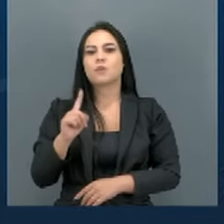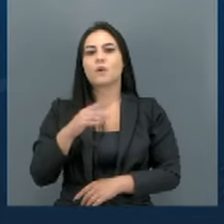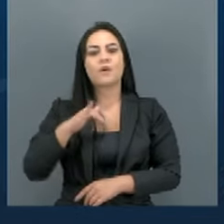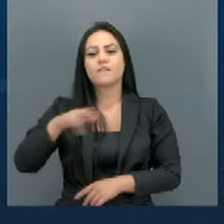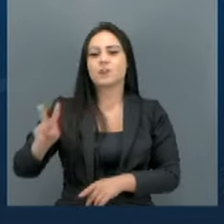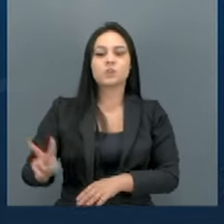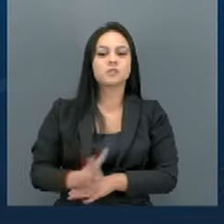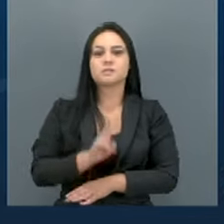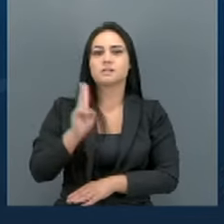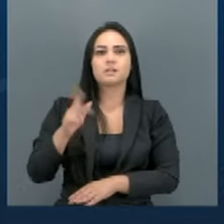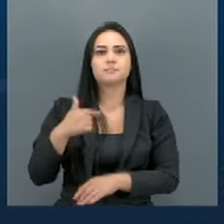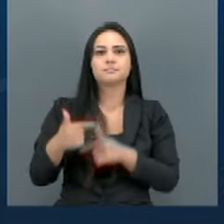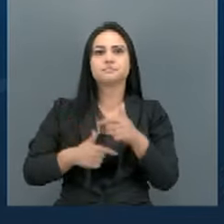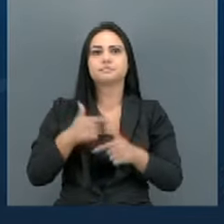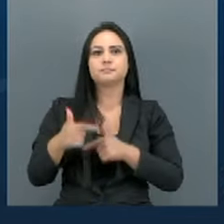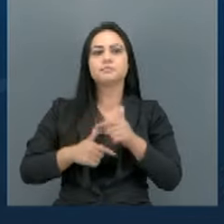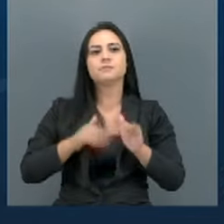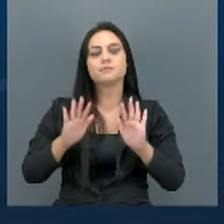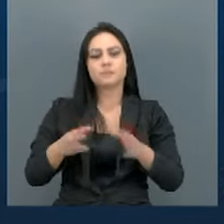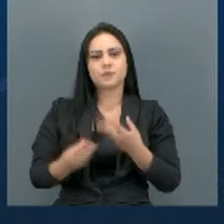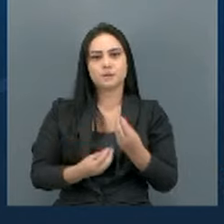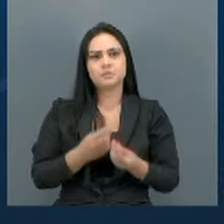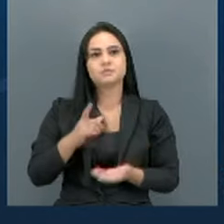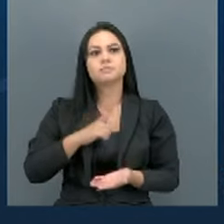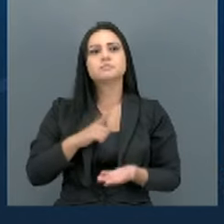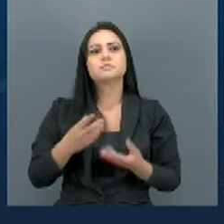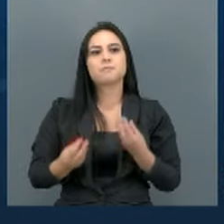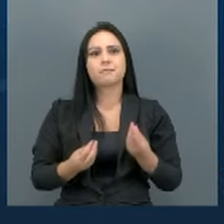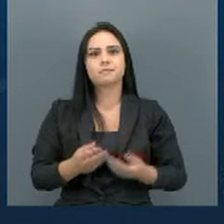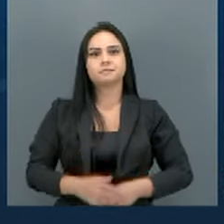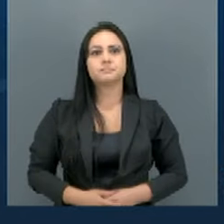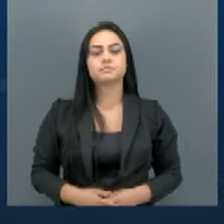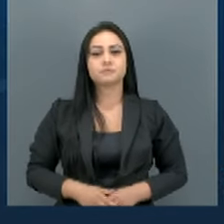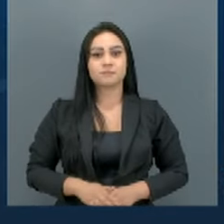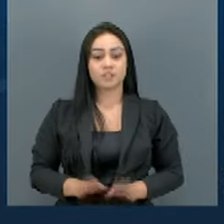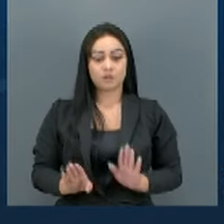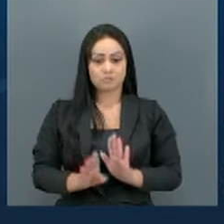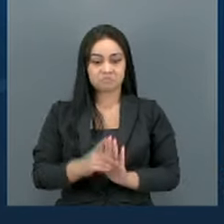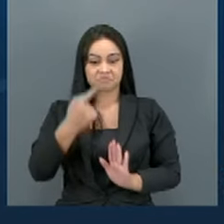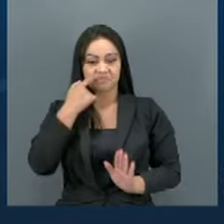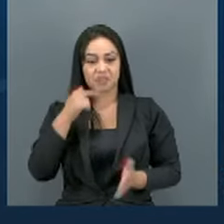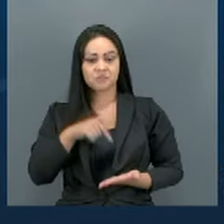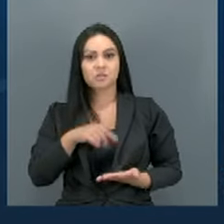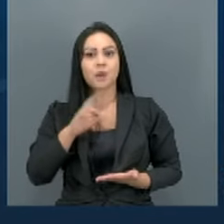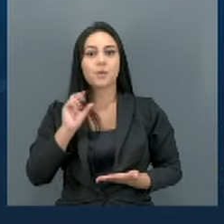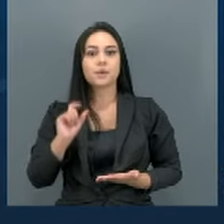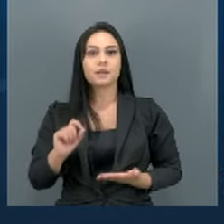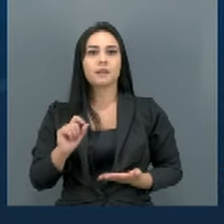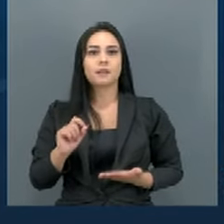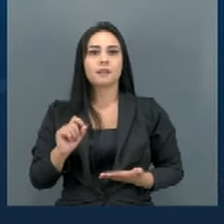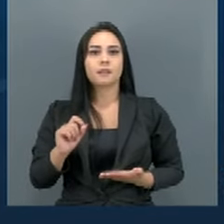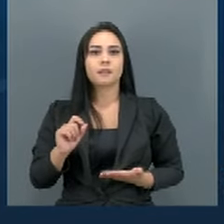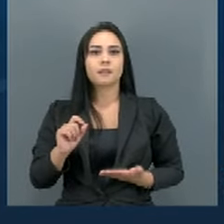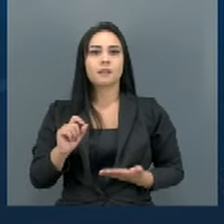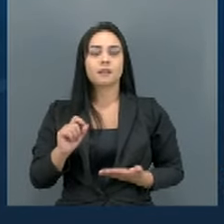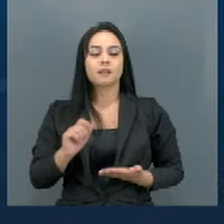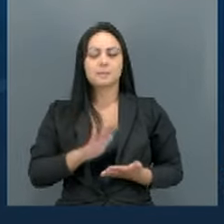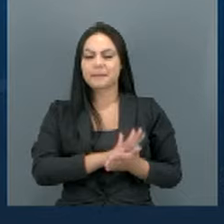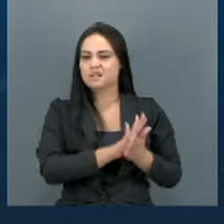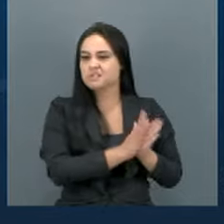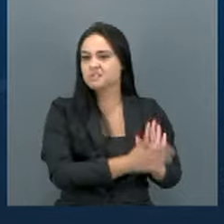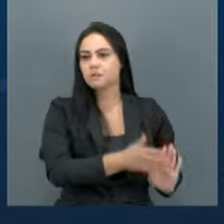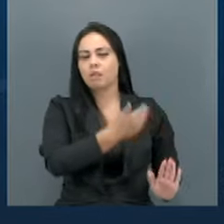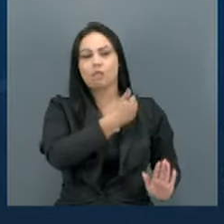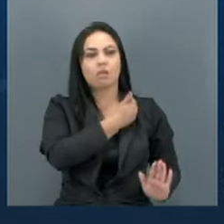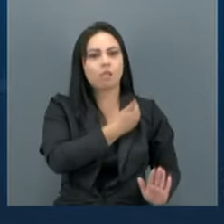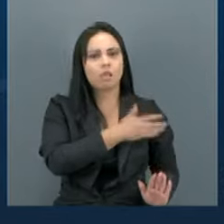valorizado como deveria ser. O que chega para nós é repressão.